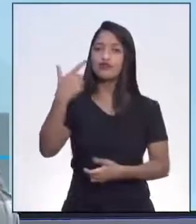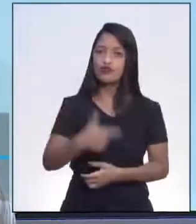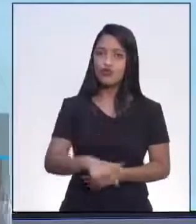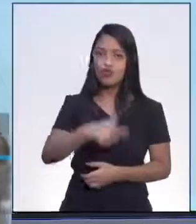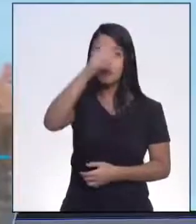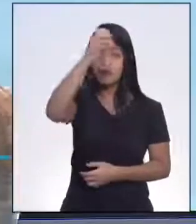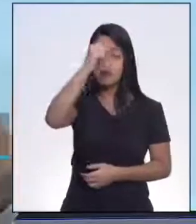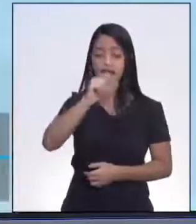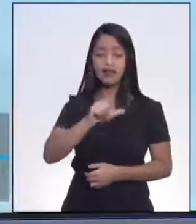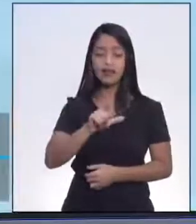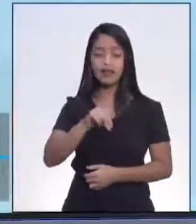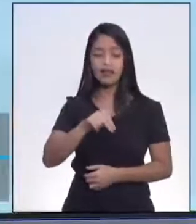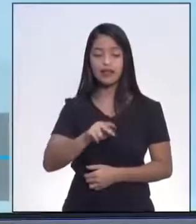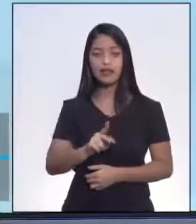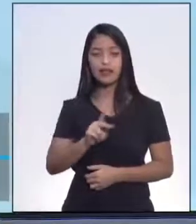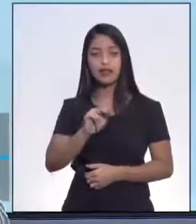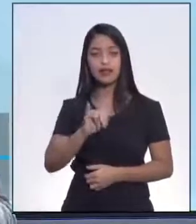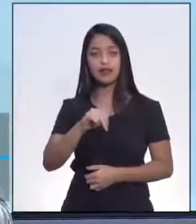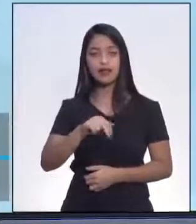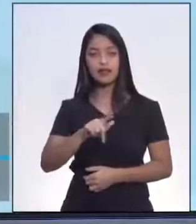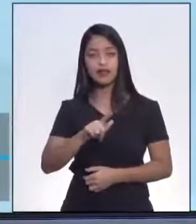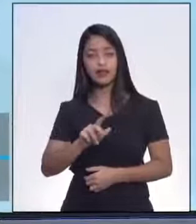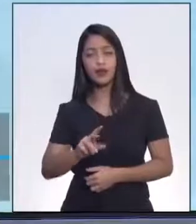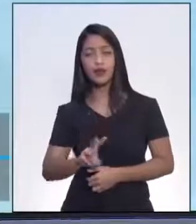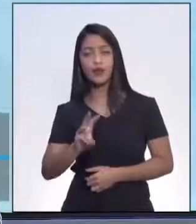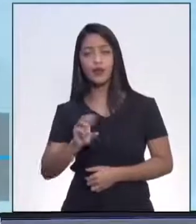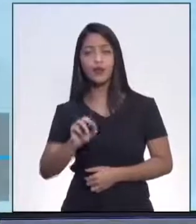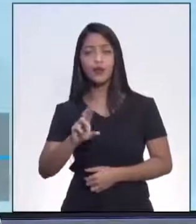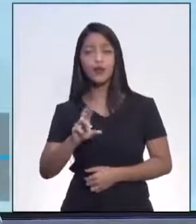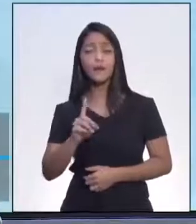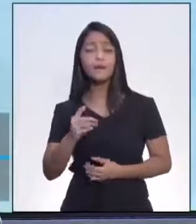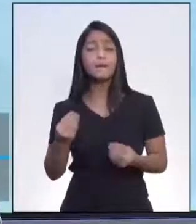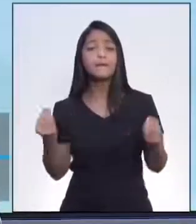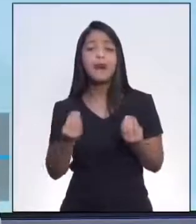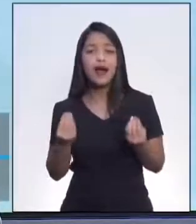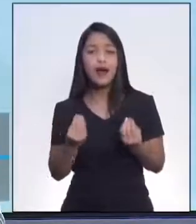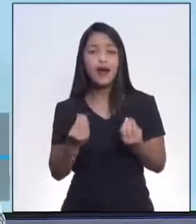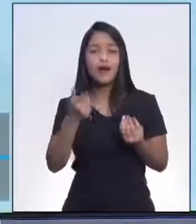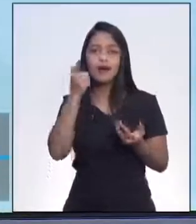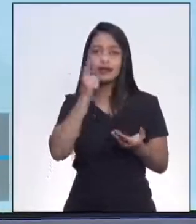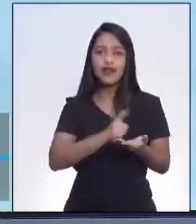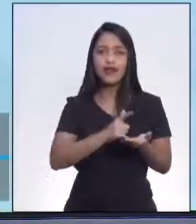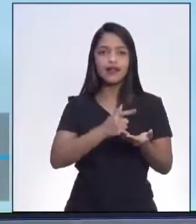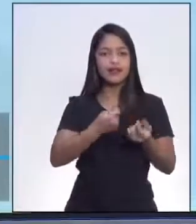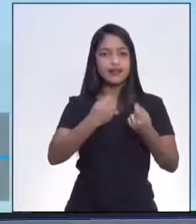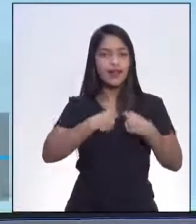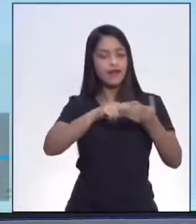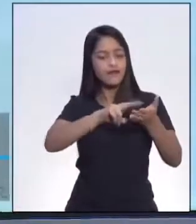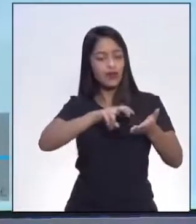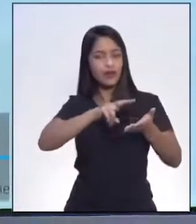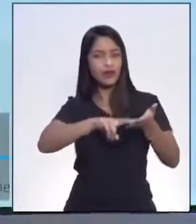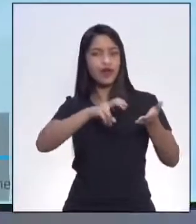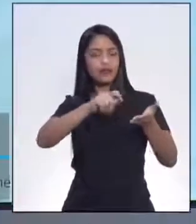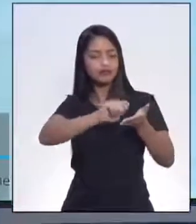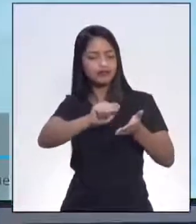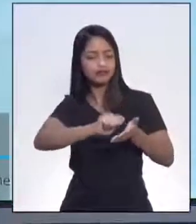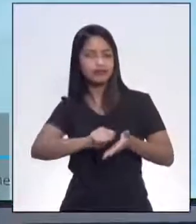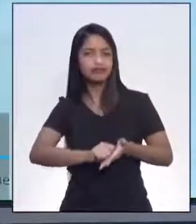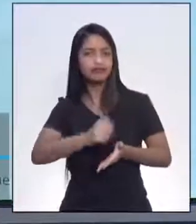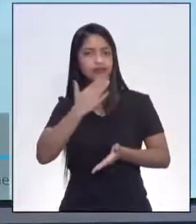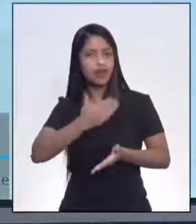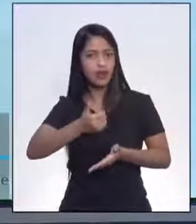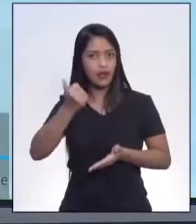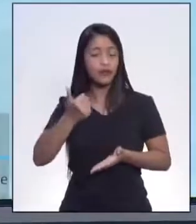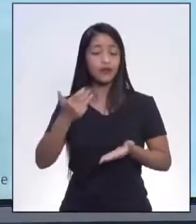é para melhorar aí a nossa escrita e o nosso vocabulário, tá certo? Então, agora, eu vou pedir para vocês darem um